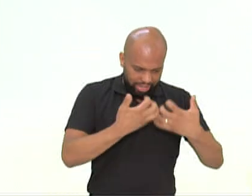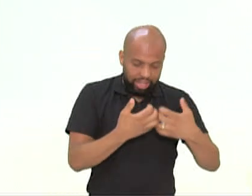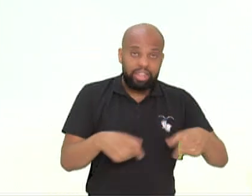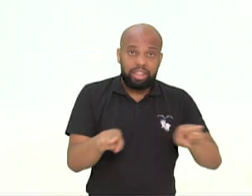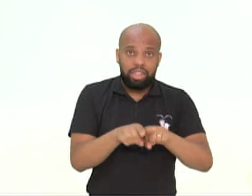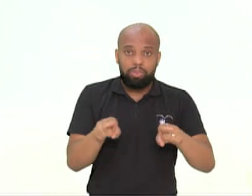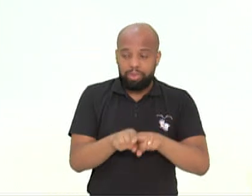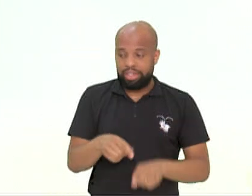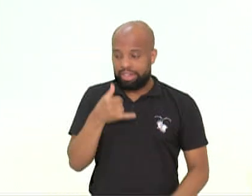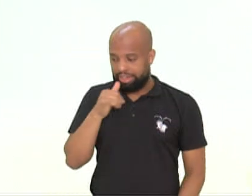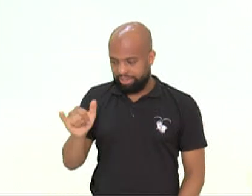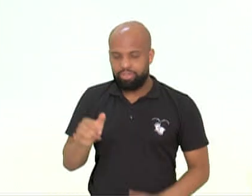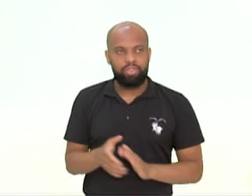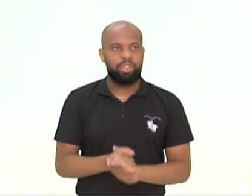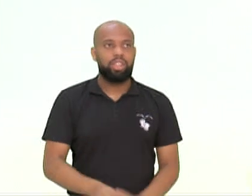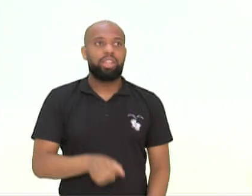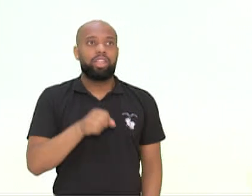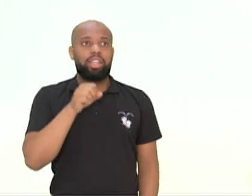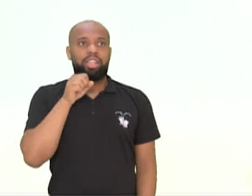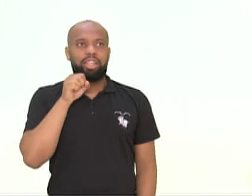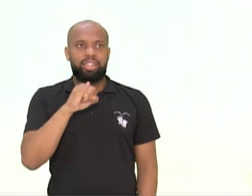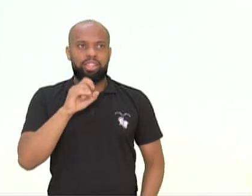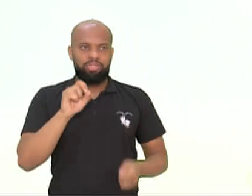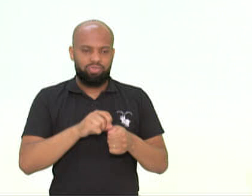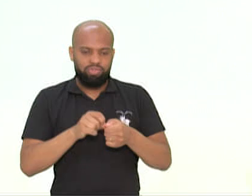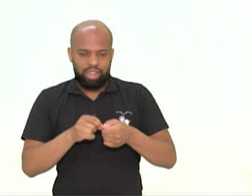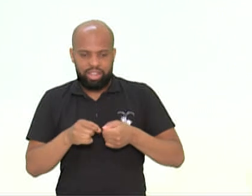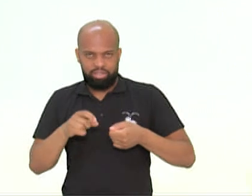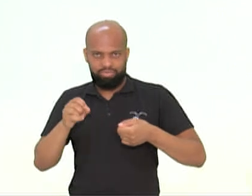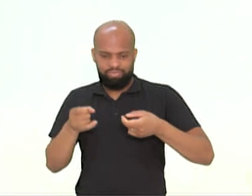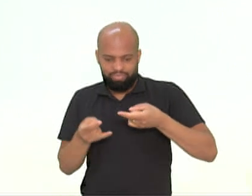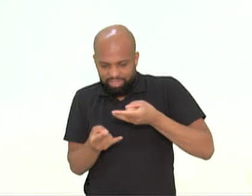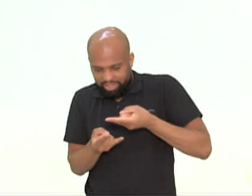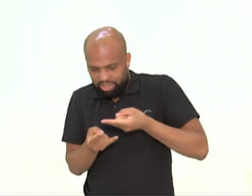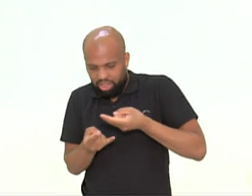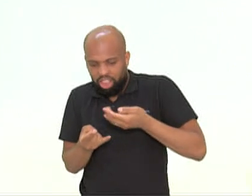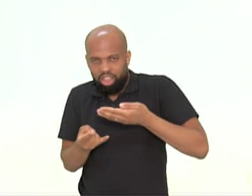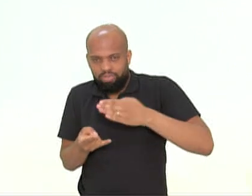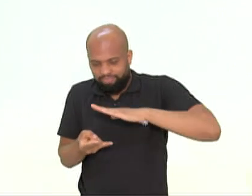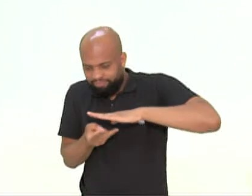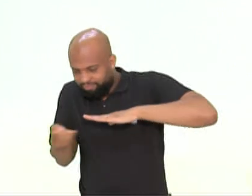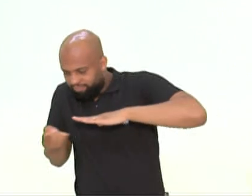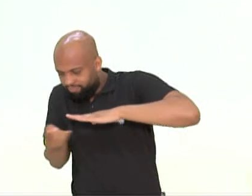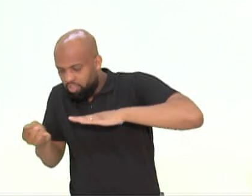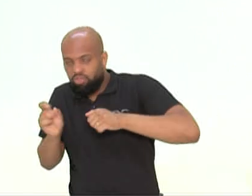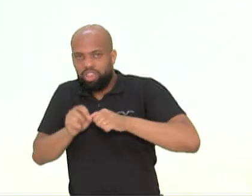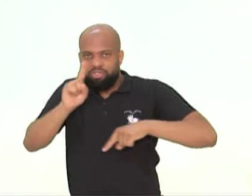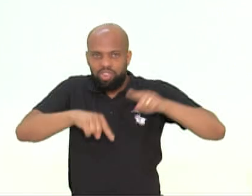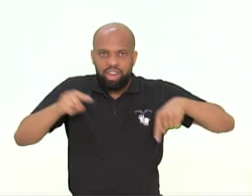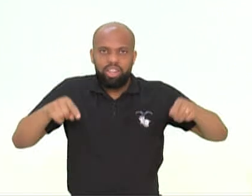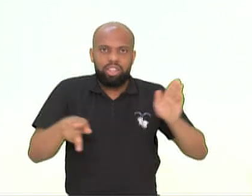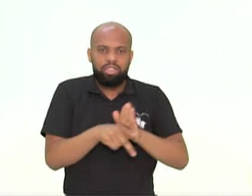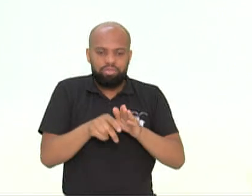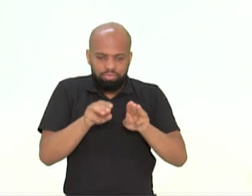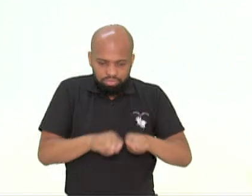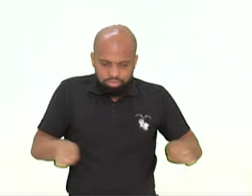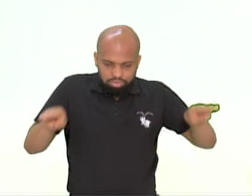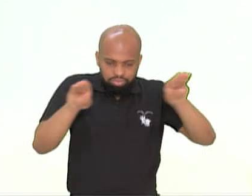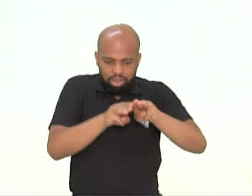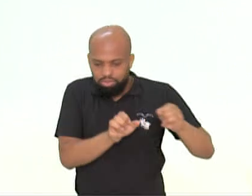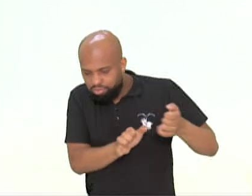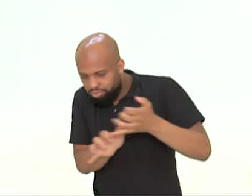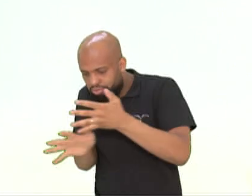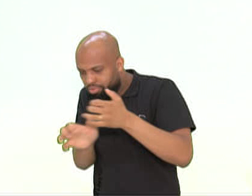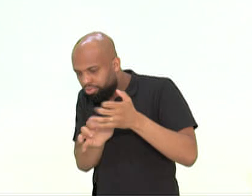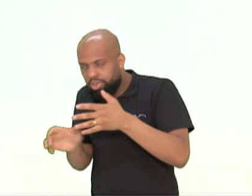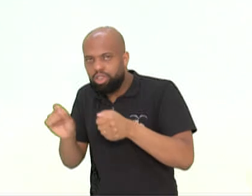Vamos responder? Ao movimentar ímãs através de bobinas, causa-se uma variação do fluxo magnético nas mesmas, que produzem